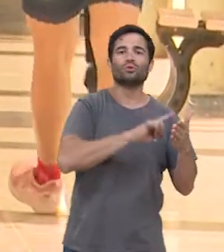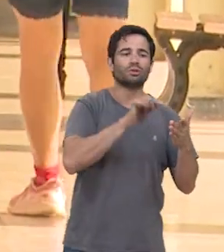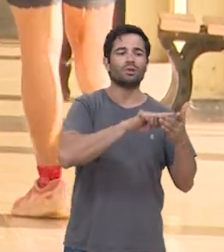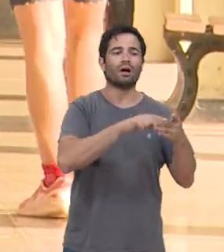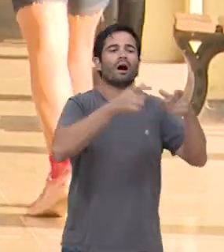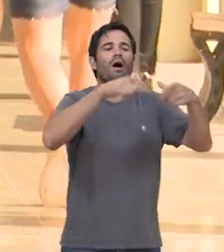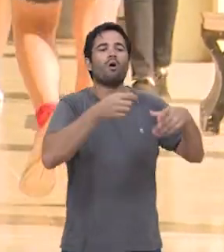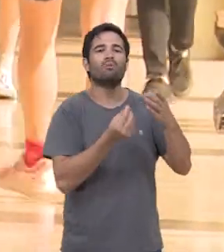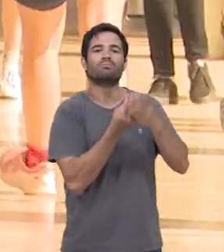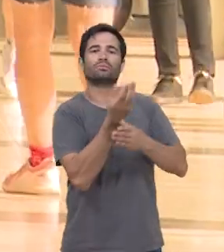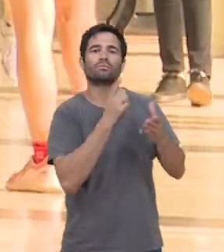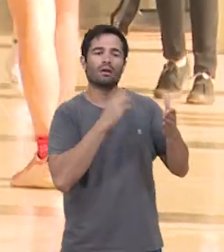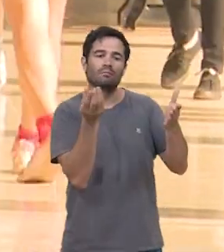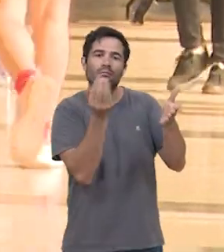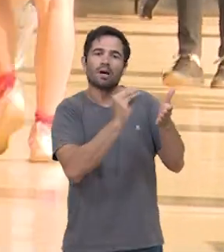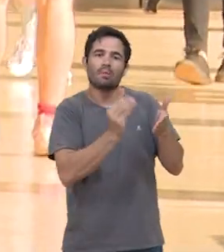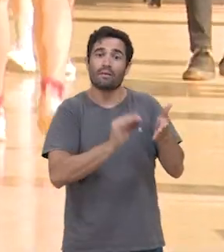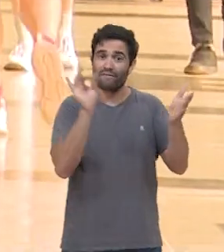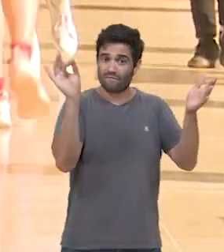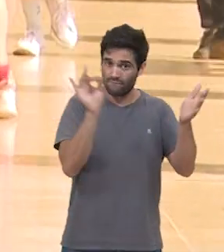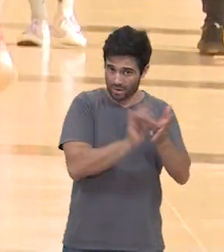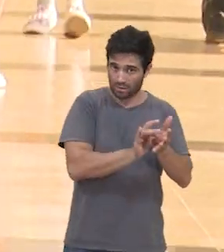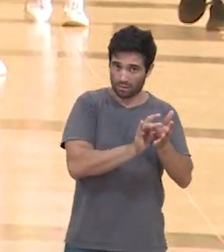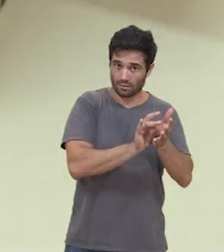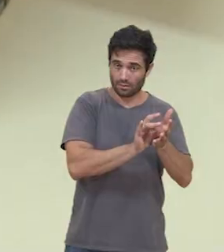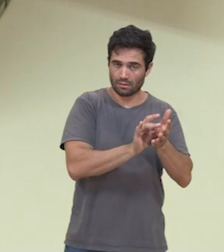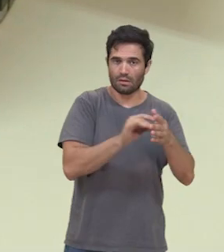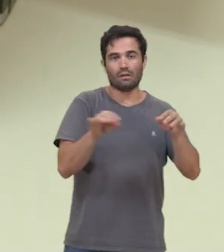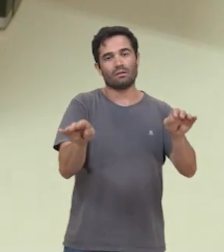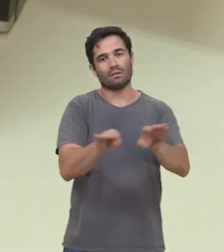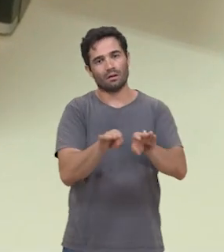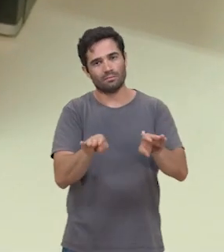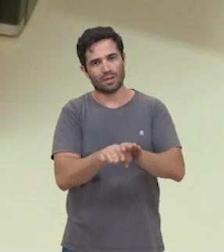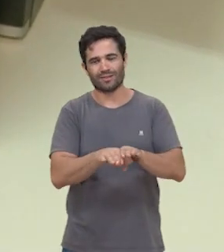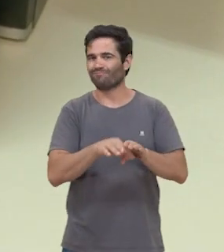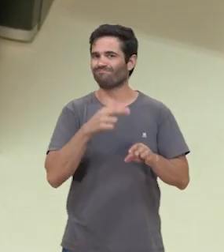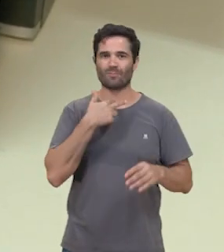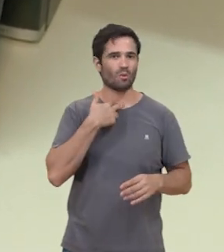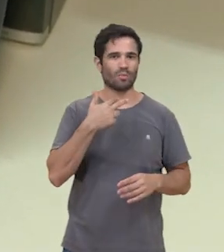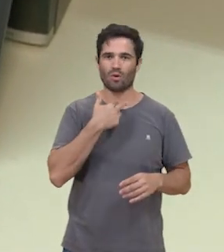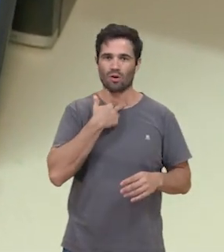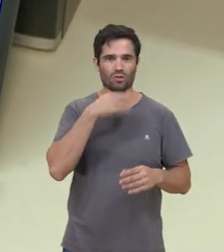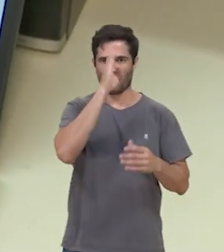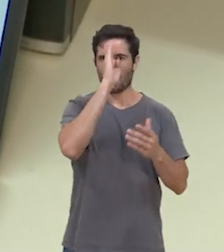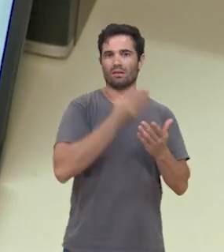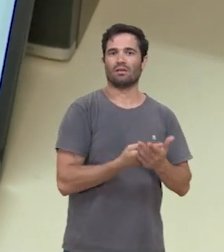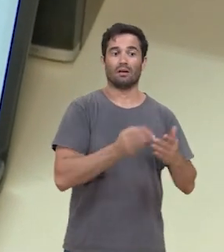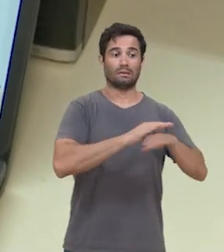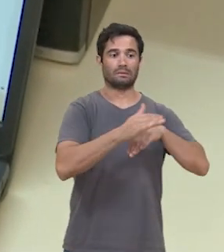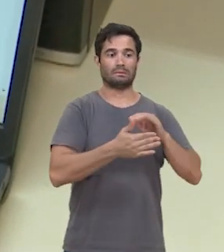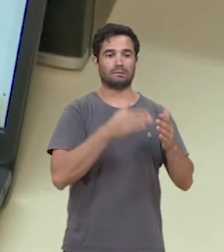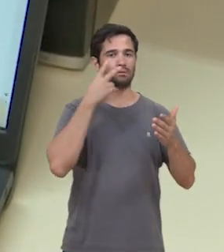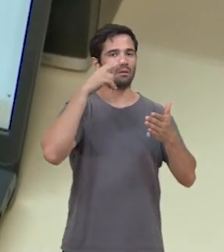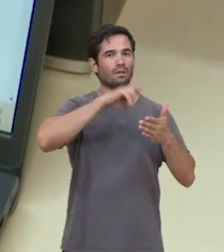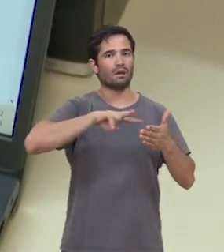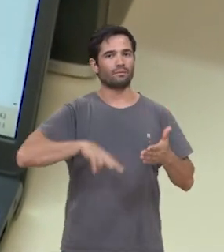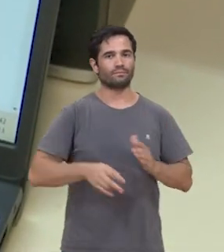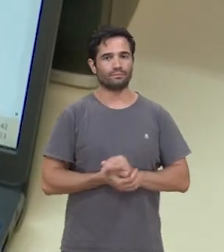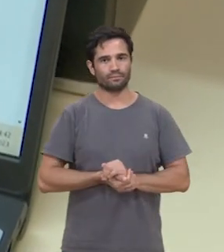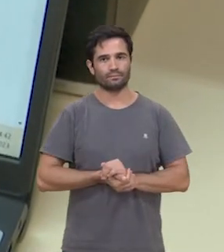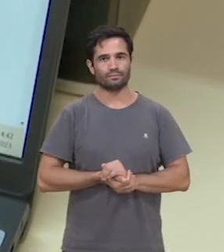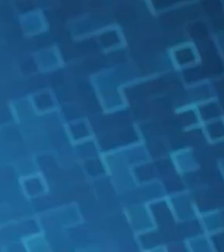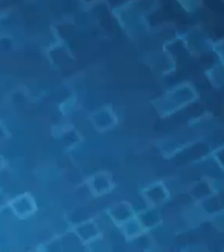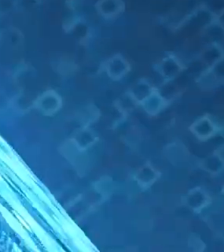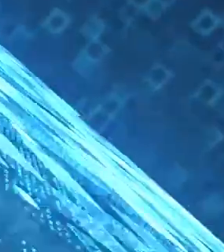a data e o veículo em que a notícia foi postada oficialmente Além disso não podemos acreditar em tudo que